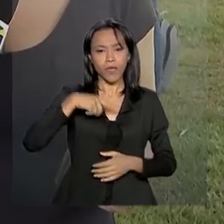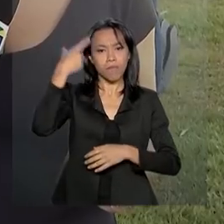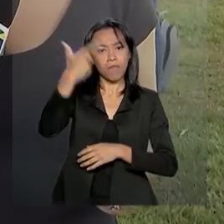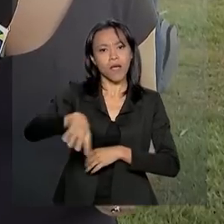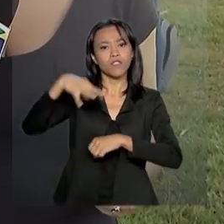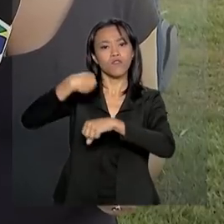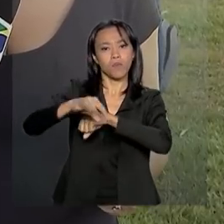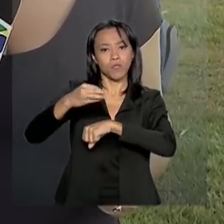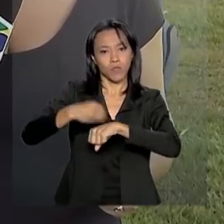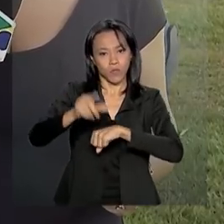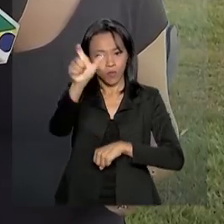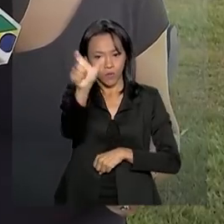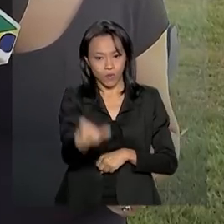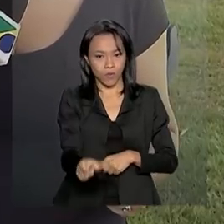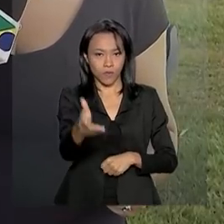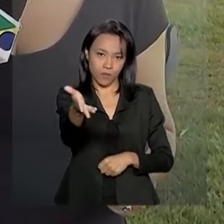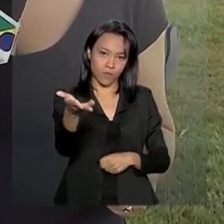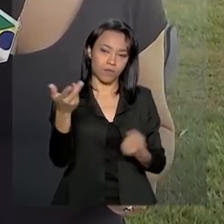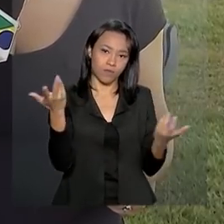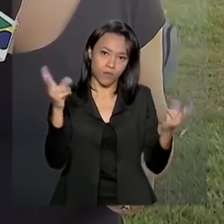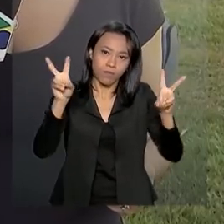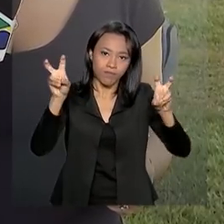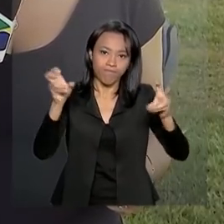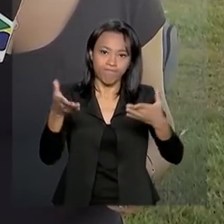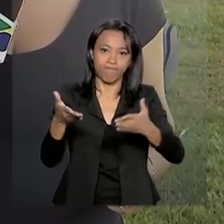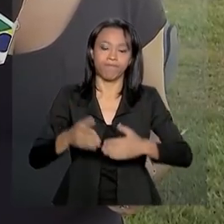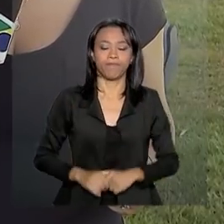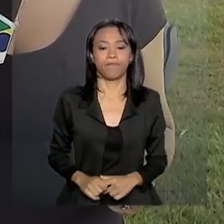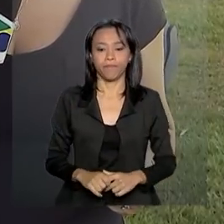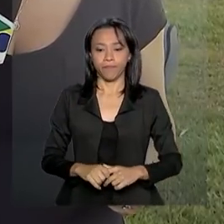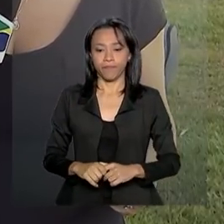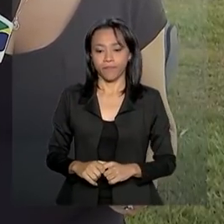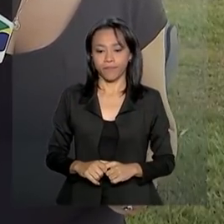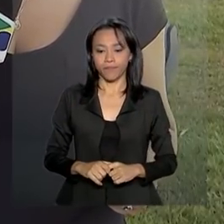mais informações a respeito desse assunto. Luana.